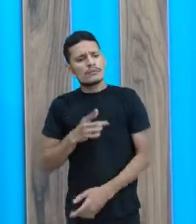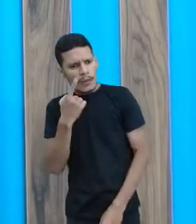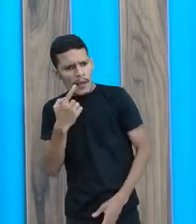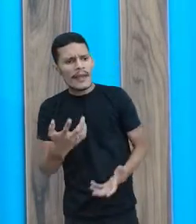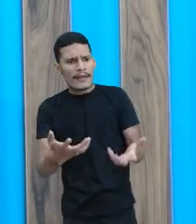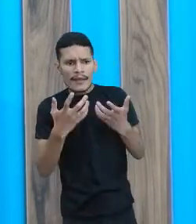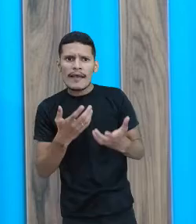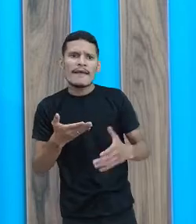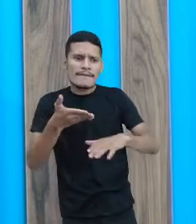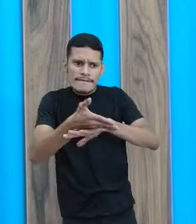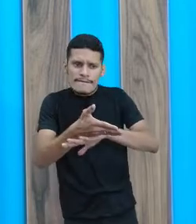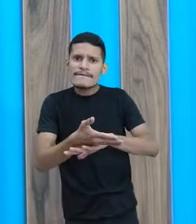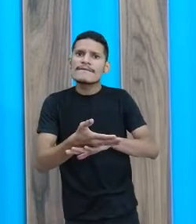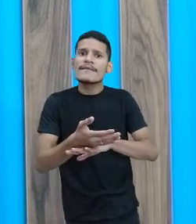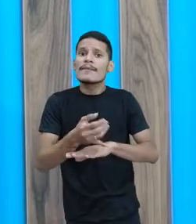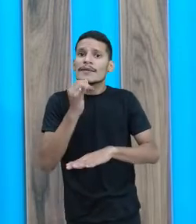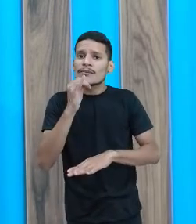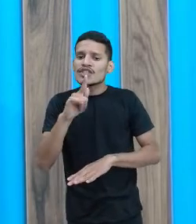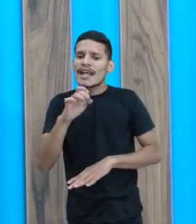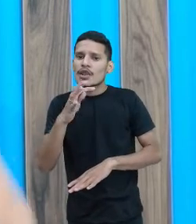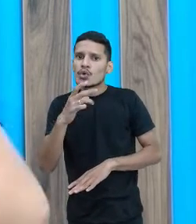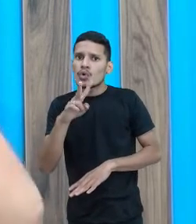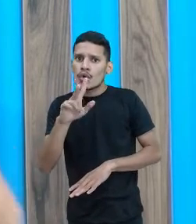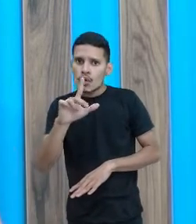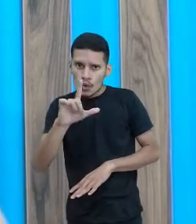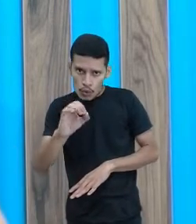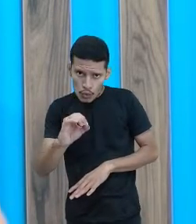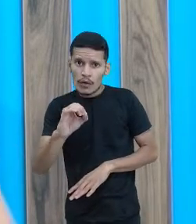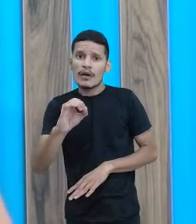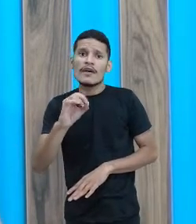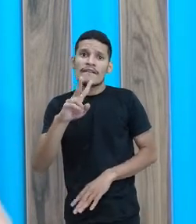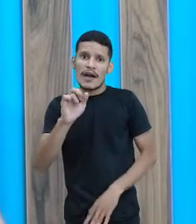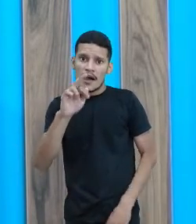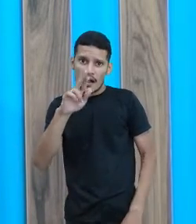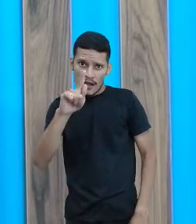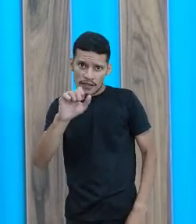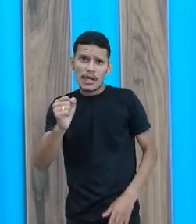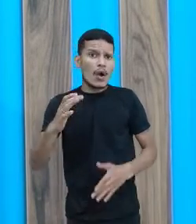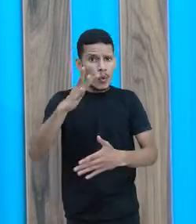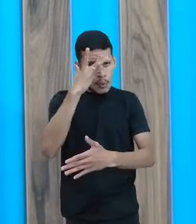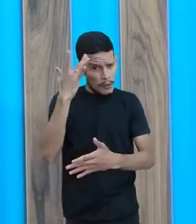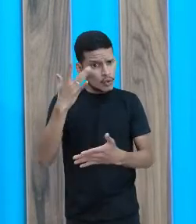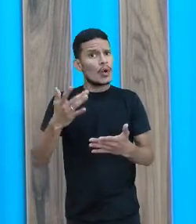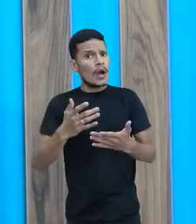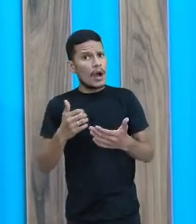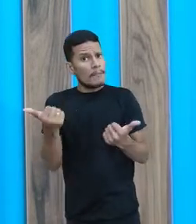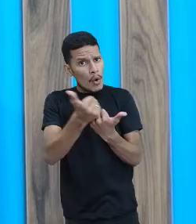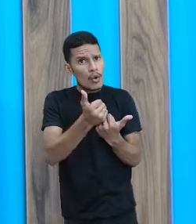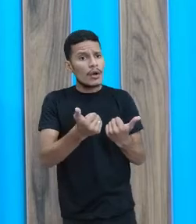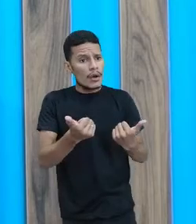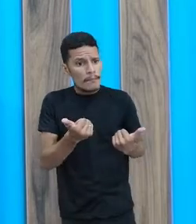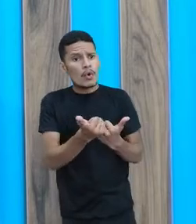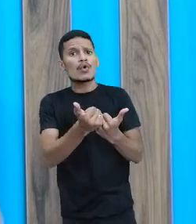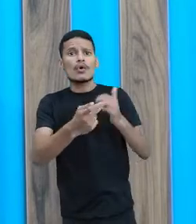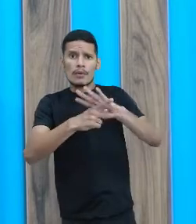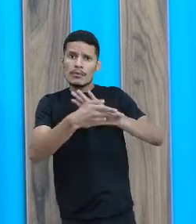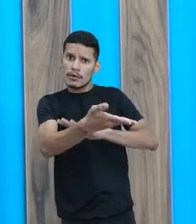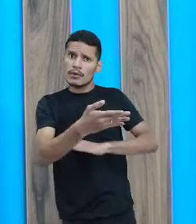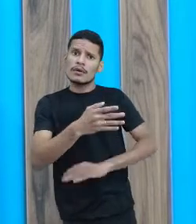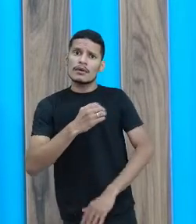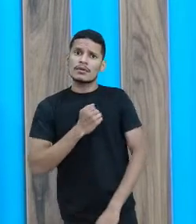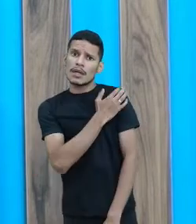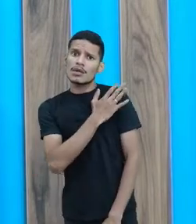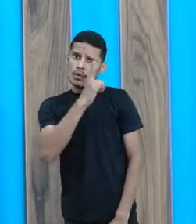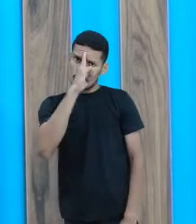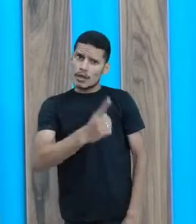pé do Getúlio Vargas, né, apoiou a ditadura. Muita gente apoiou a ditadura ali, naquele momento, e aí, né,